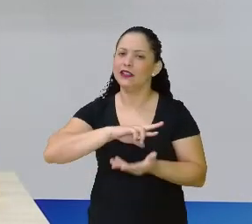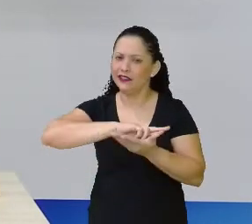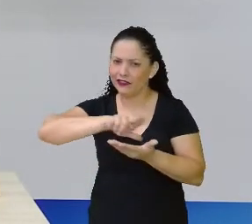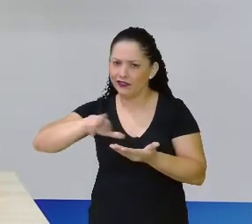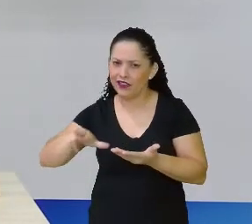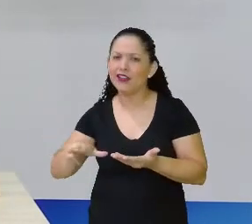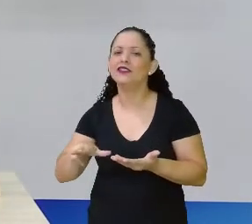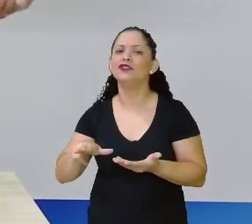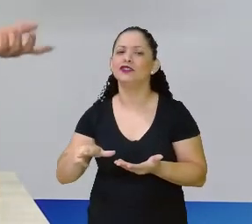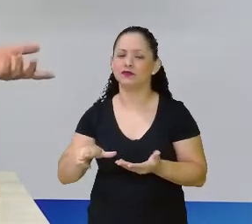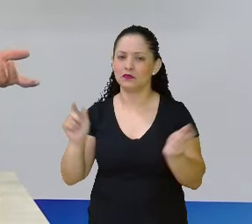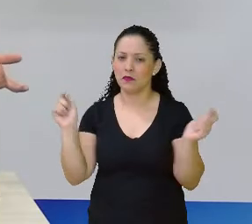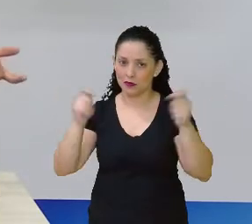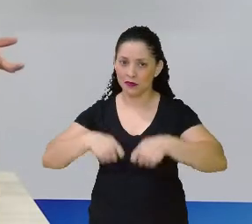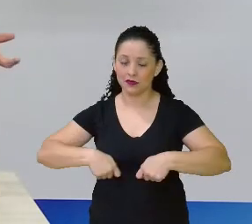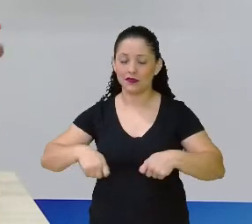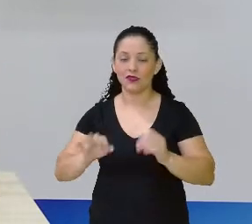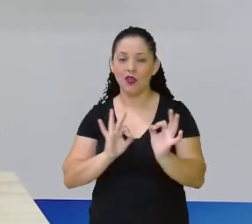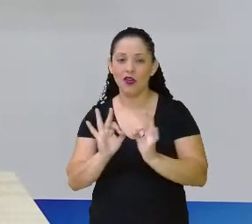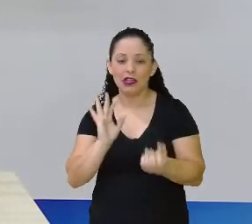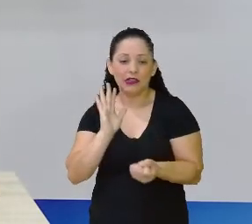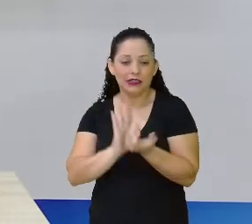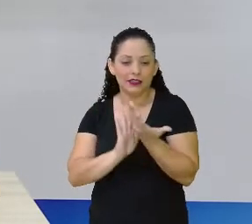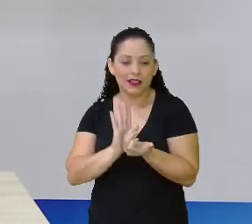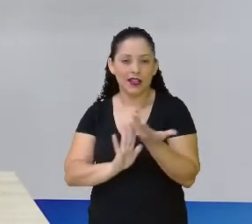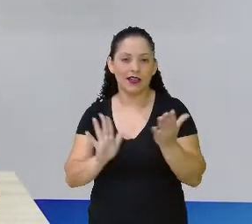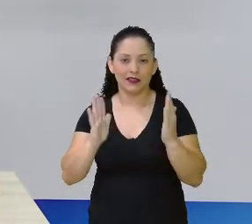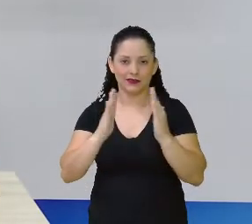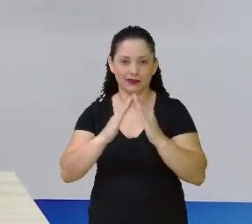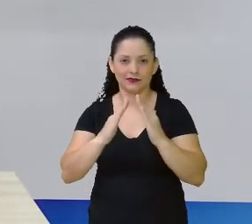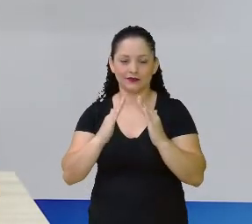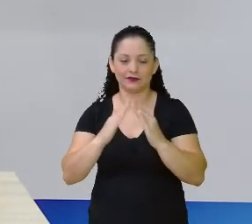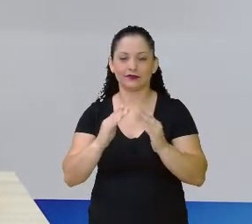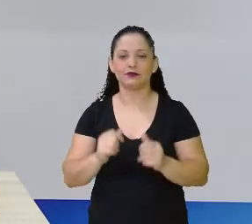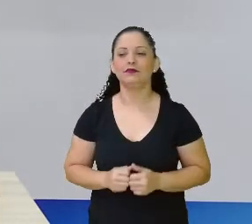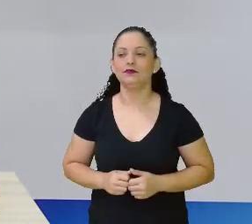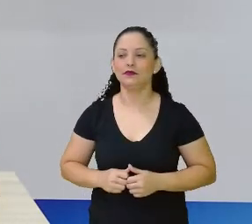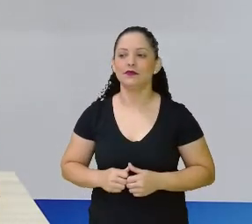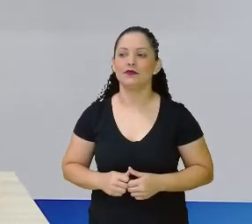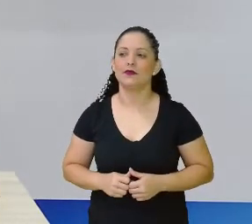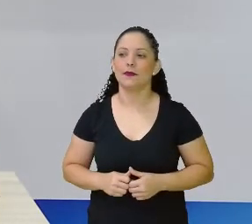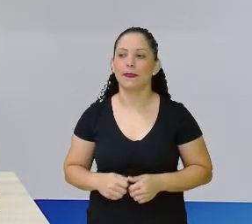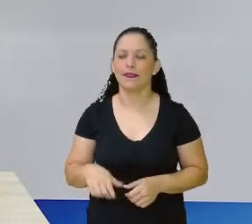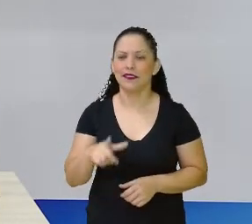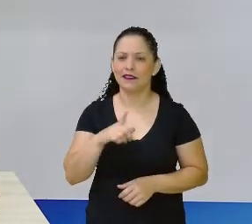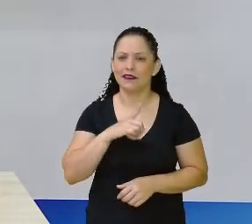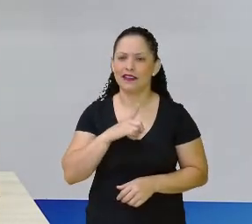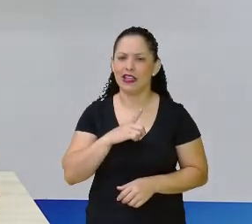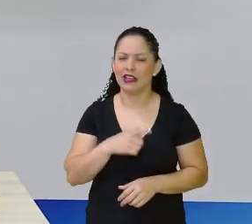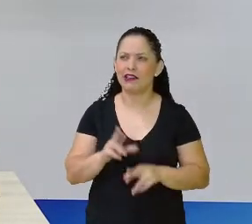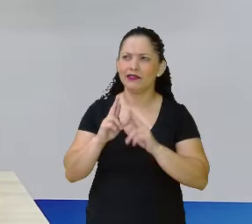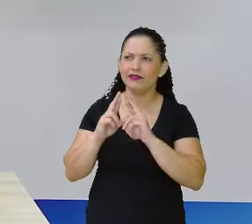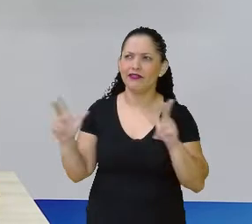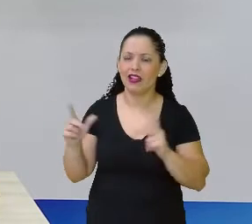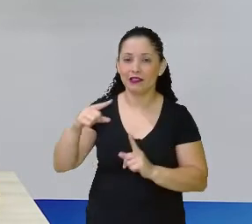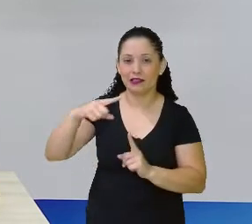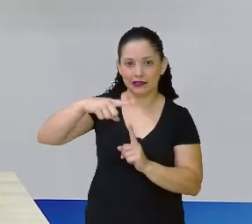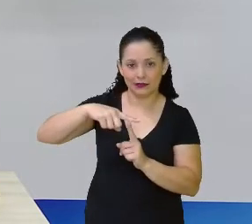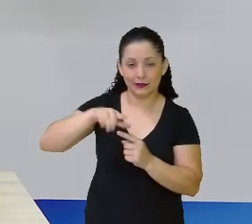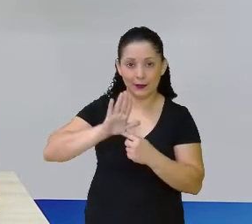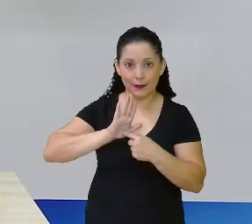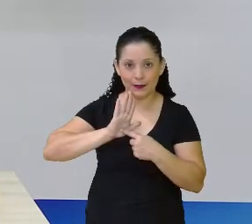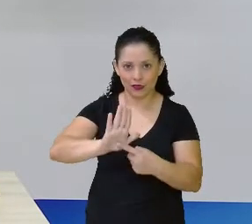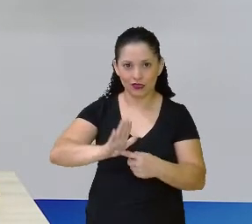em casa. Existe outra forma, professora, de eu representar as pirâmides? Lógico,